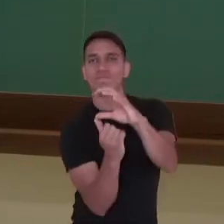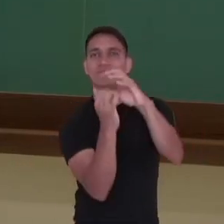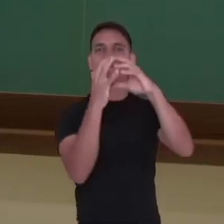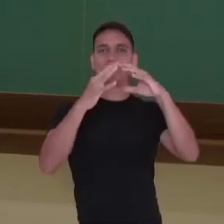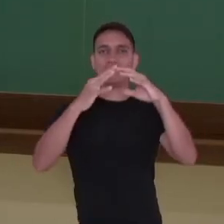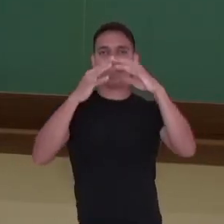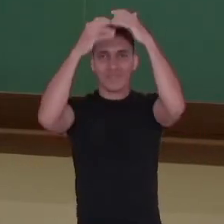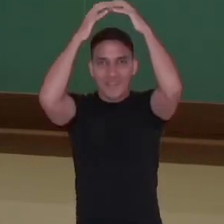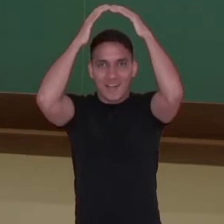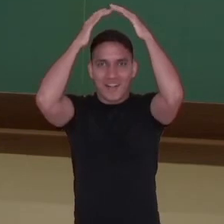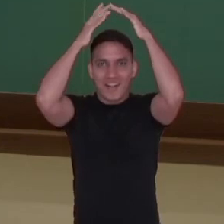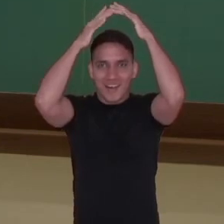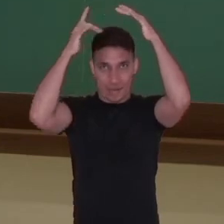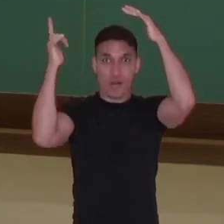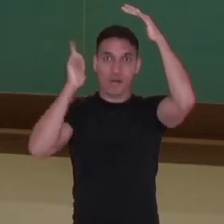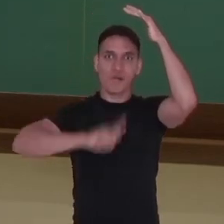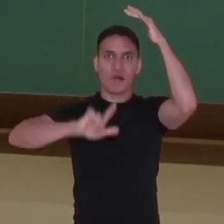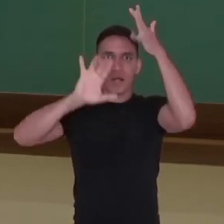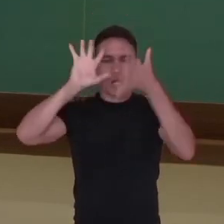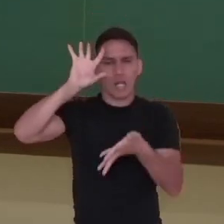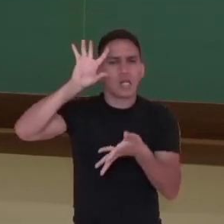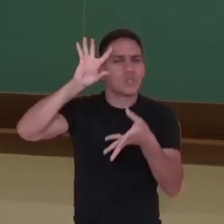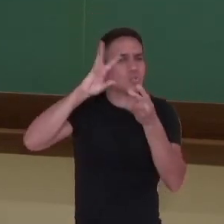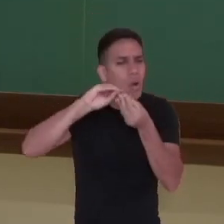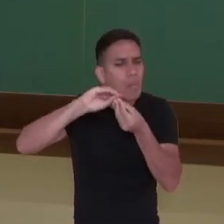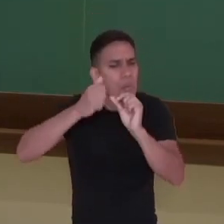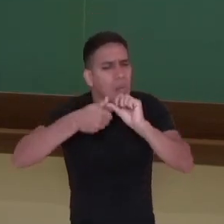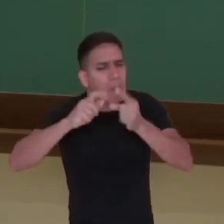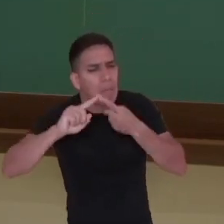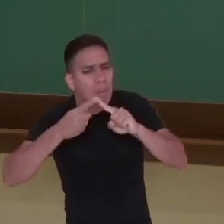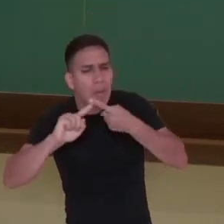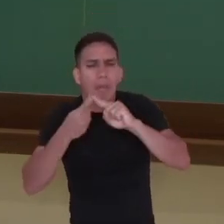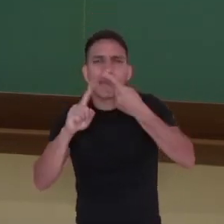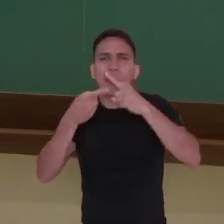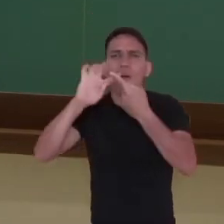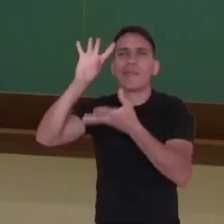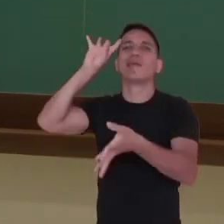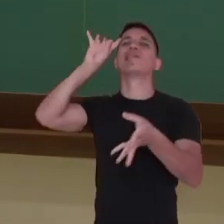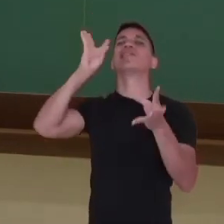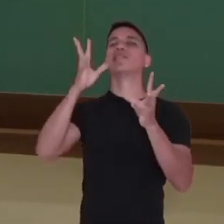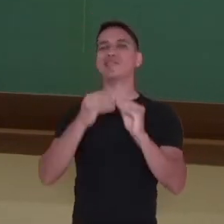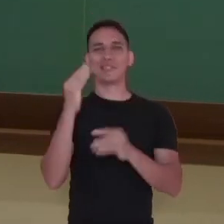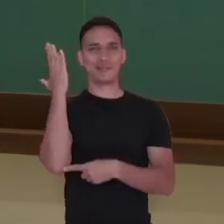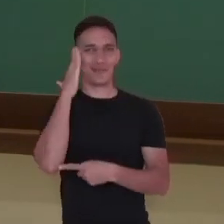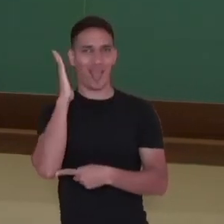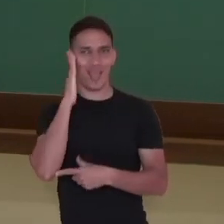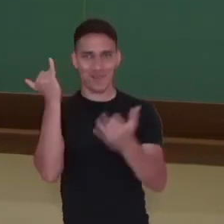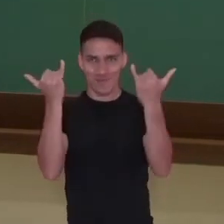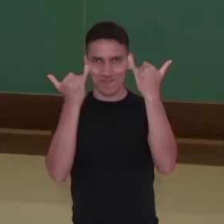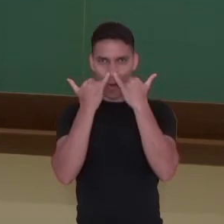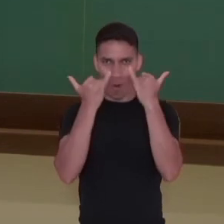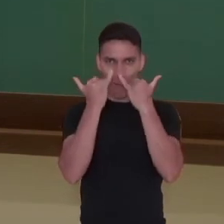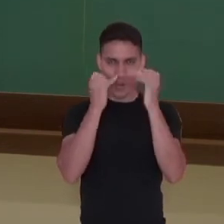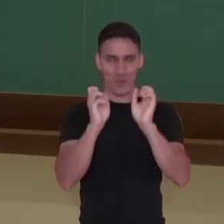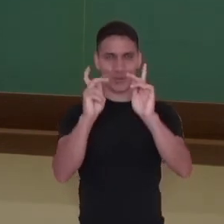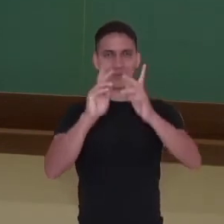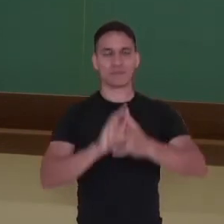sistema nervoso central. Vai processar essas informações e aí a gente vai reconhecer esses